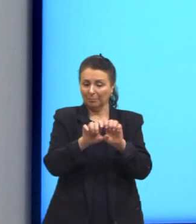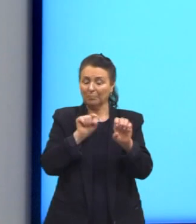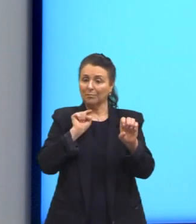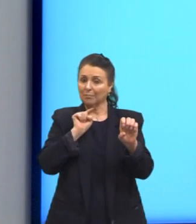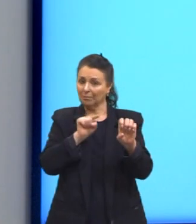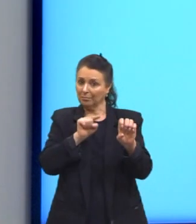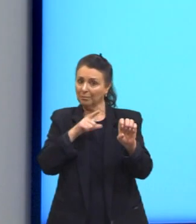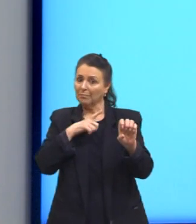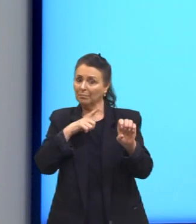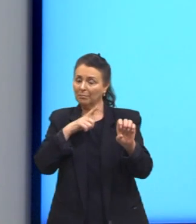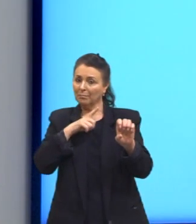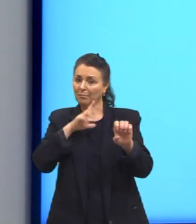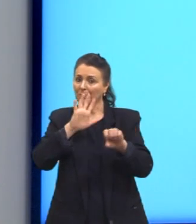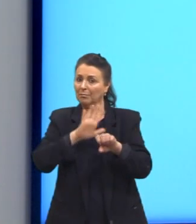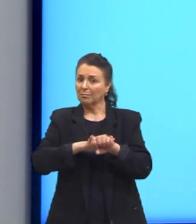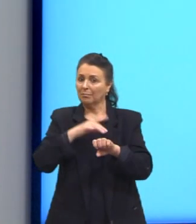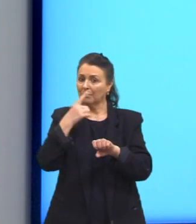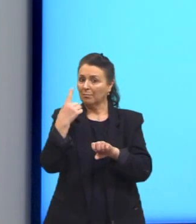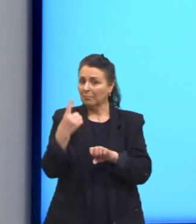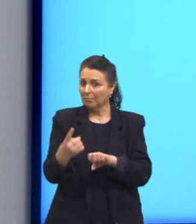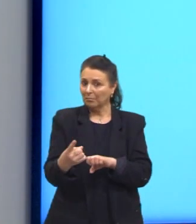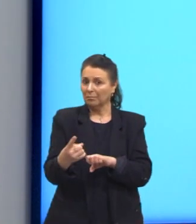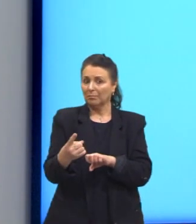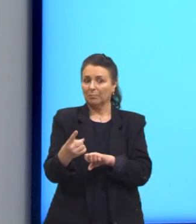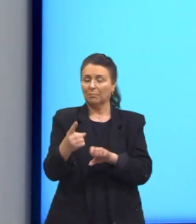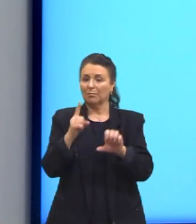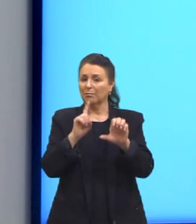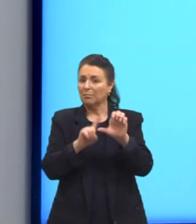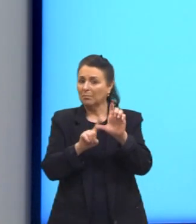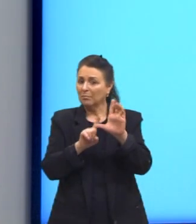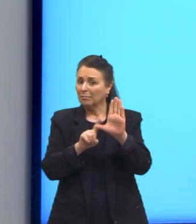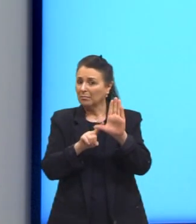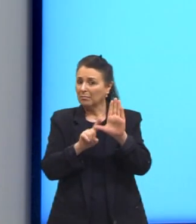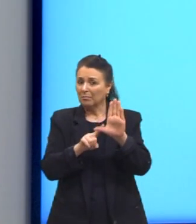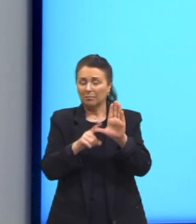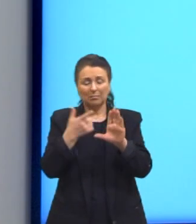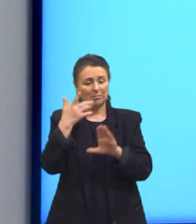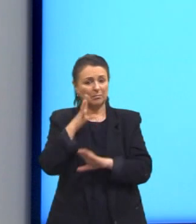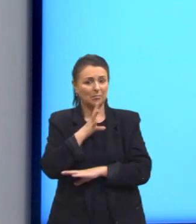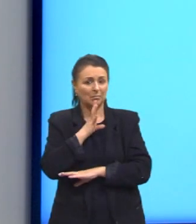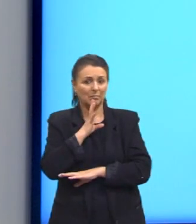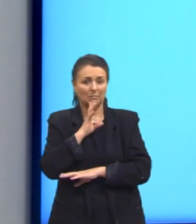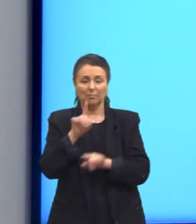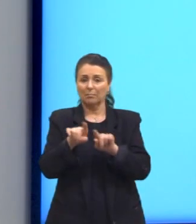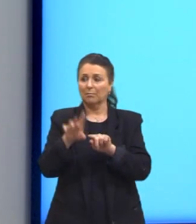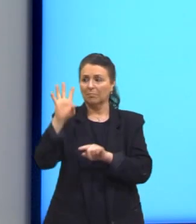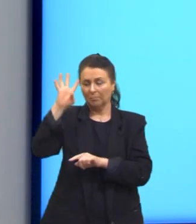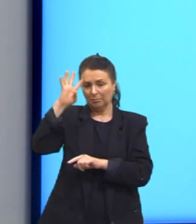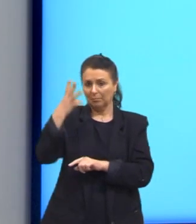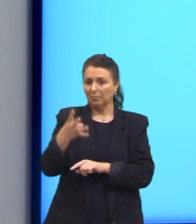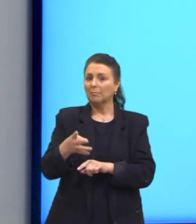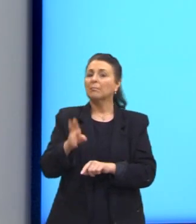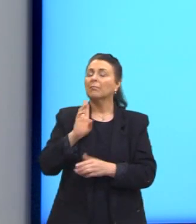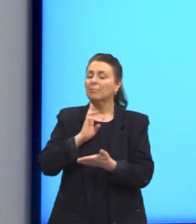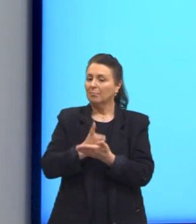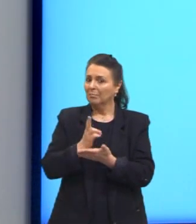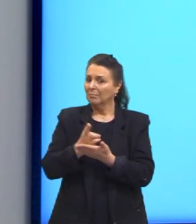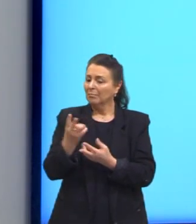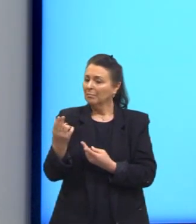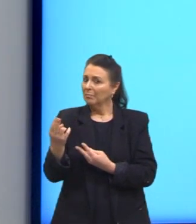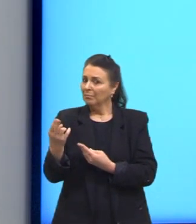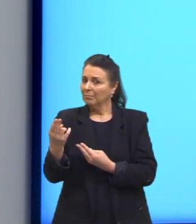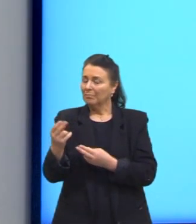elas possuem, então, mais de uma incógnita, mas a solução delas tem que ser sempre a mesma, né? Então, o